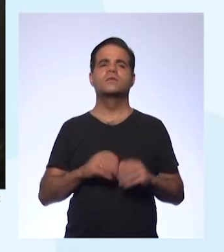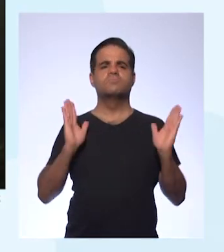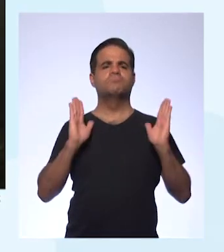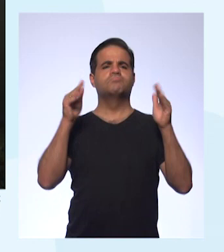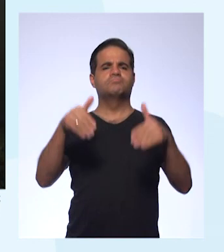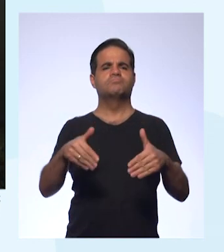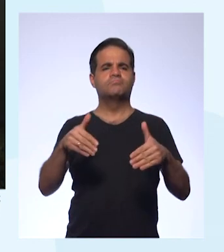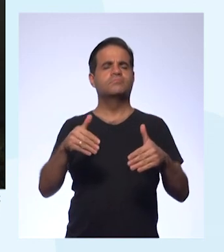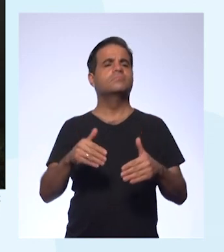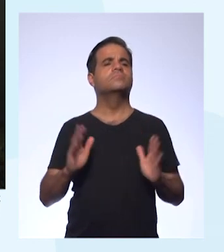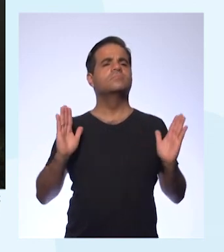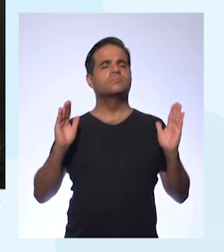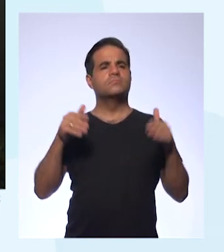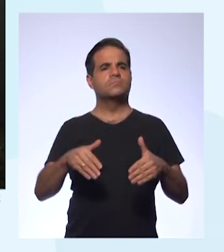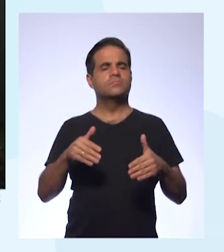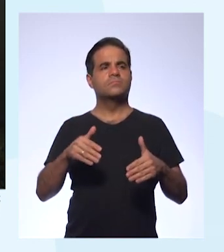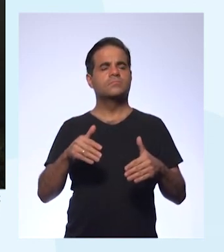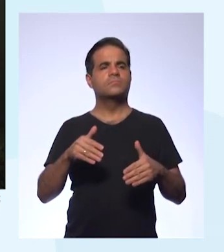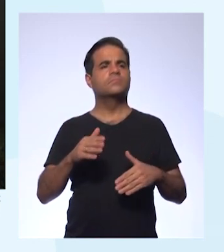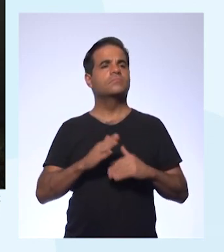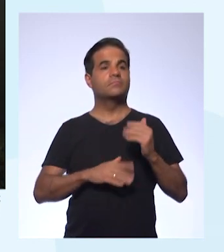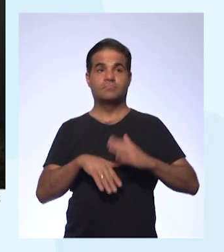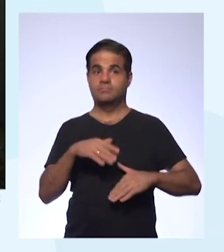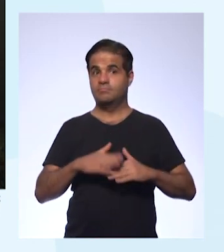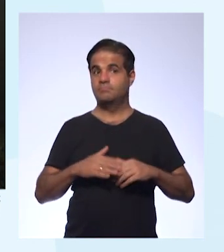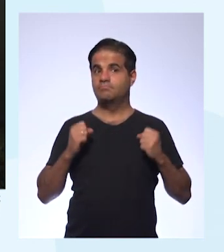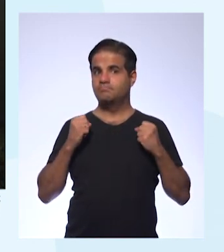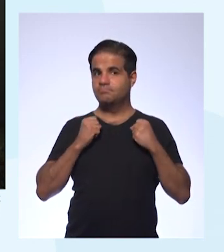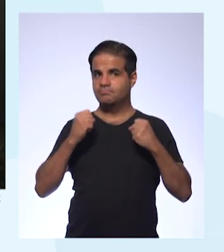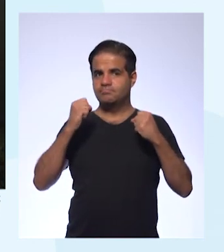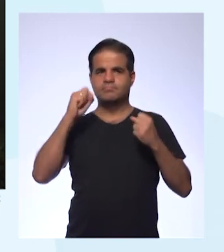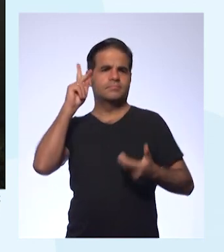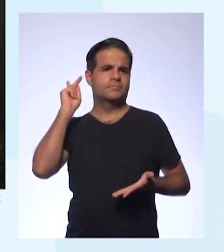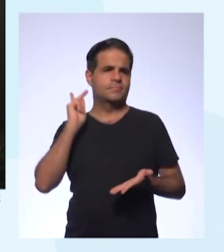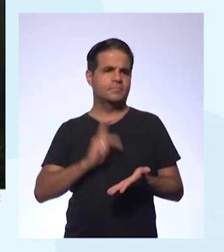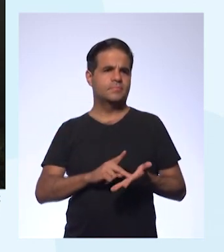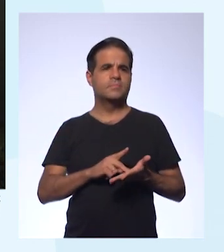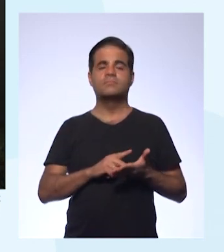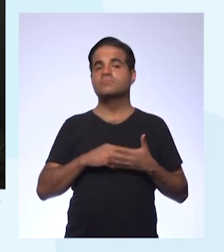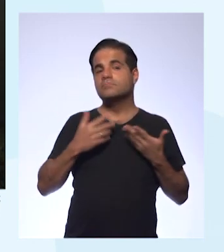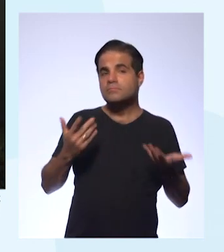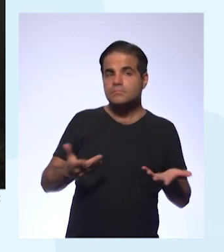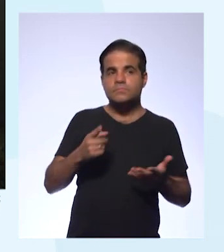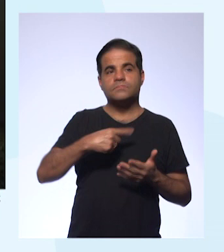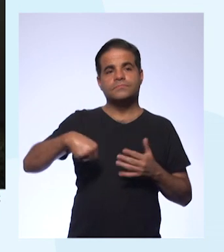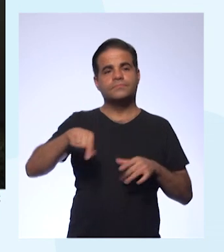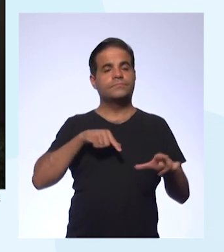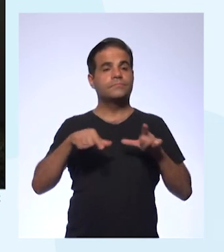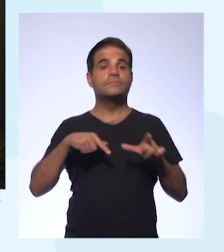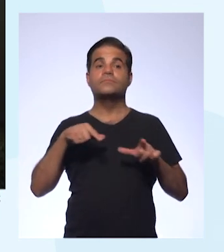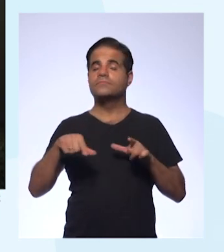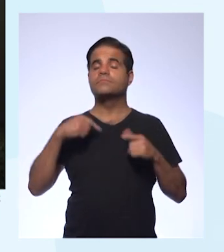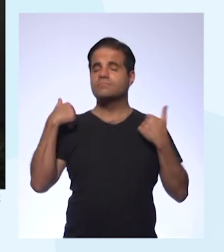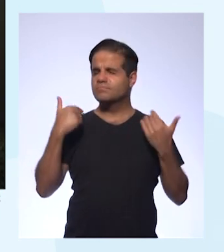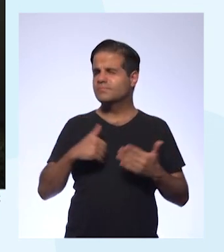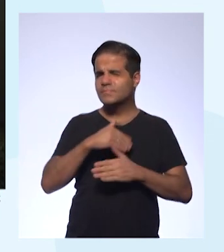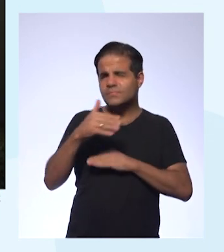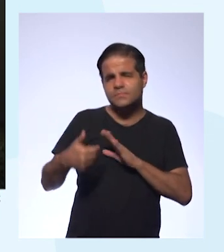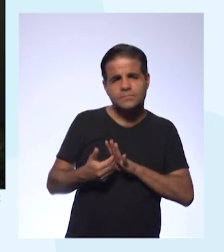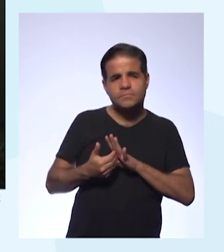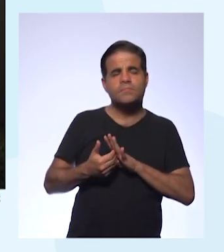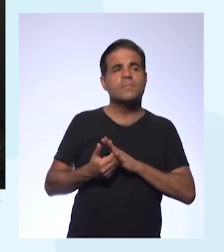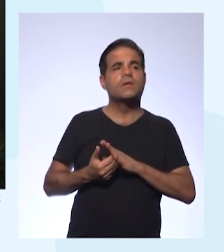As competências são os nossos superpoderes da vida real. E as competências que nós trabalhamos, que são